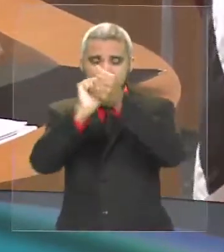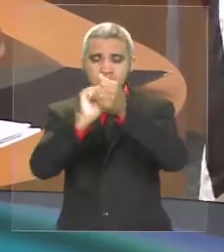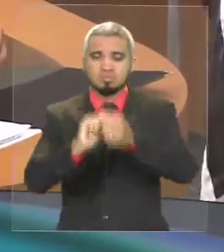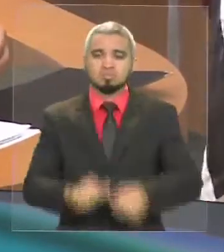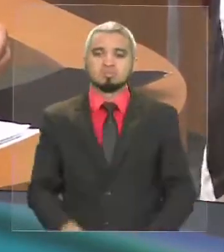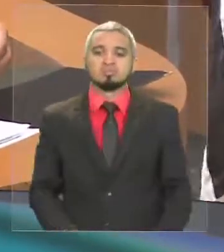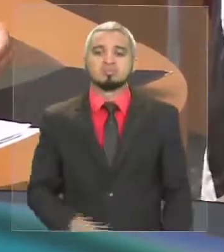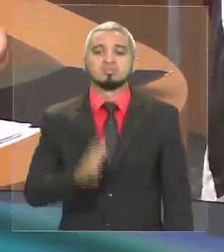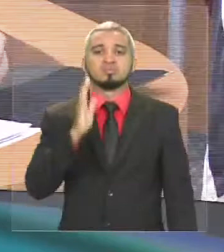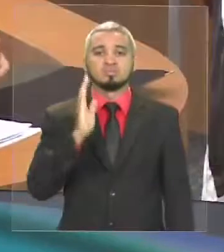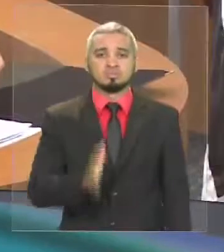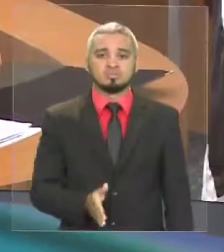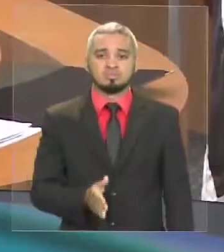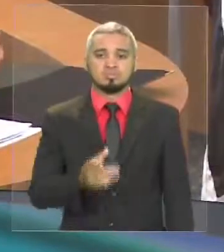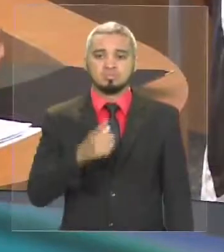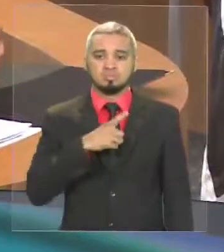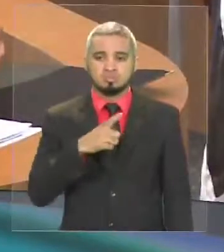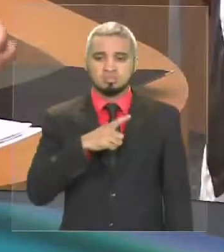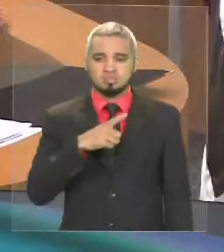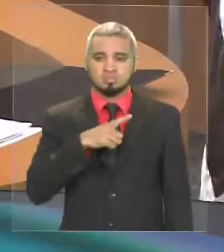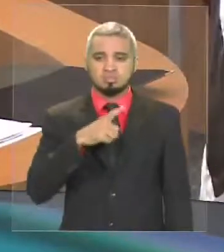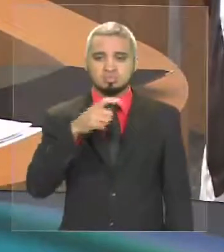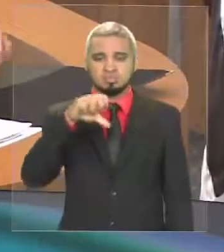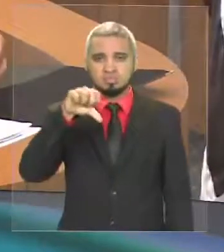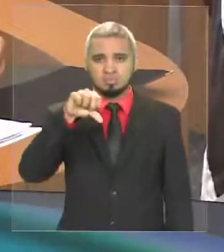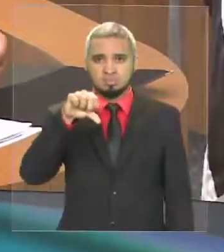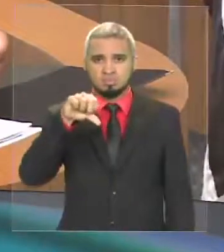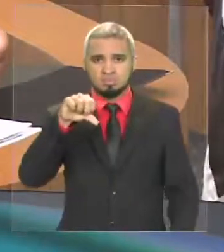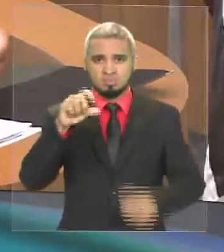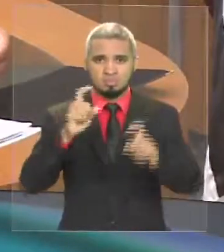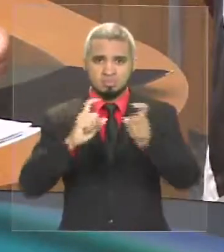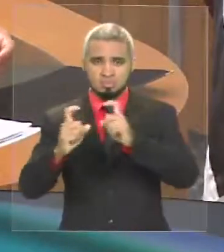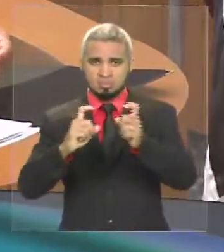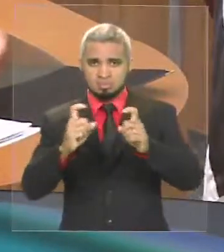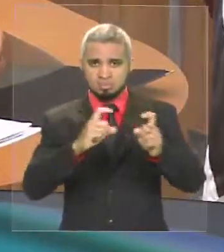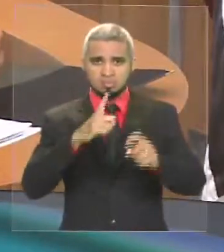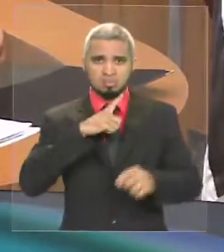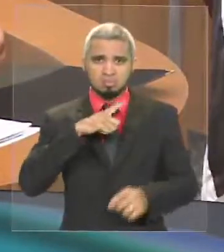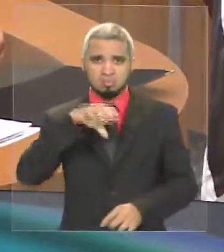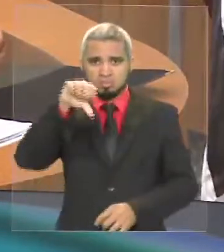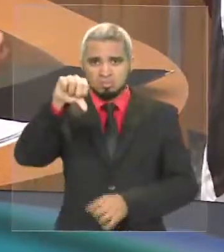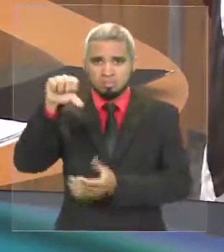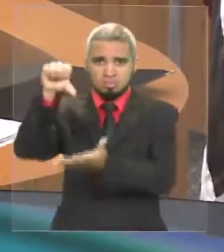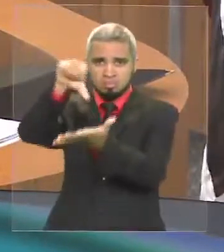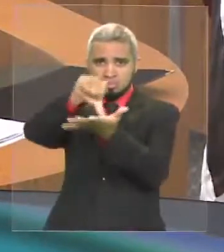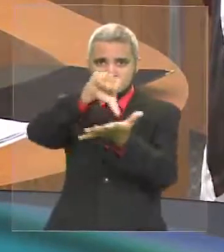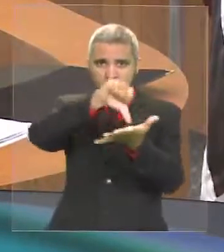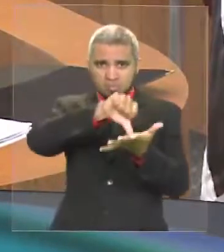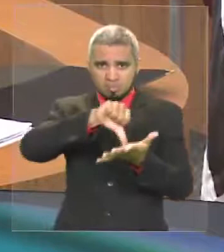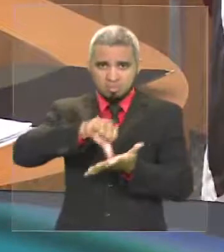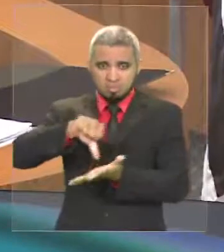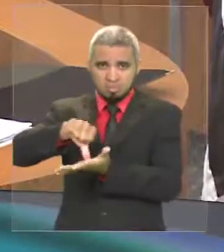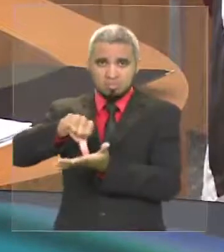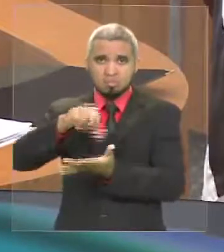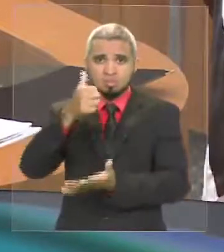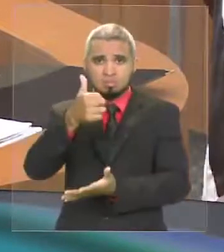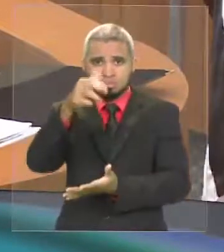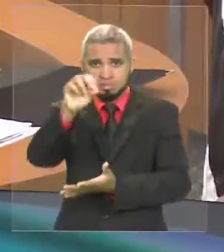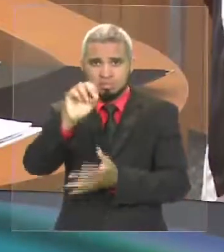do colegiado do Parlamento Amazônico nas 9 capitais, a 10ª reunião foi realizada na cidade de